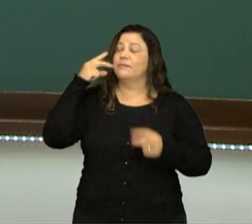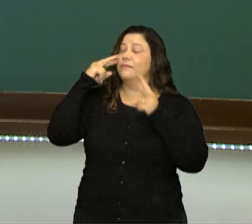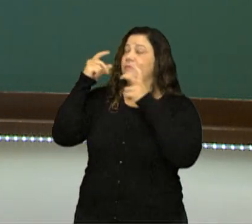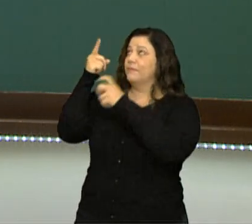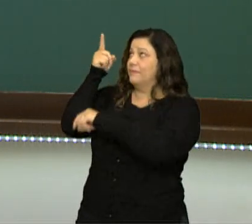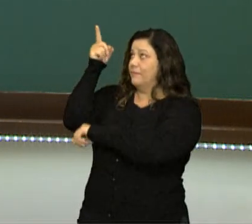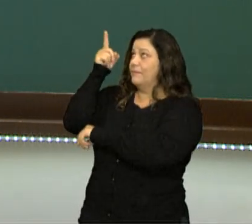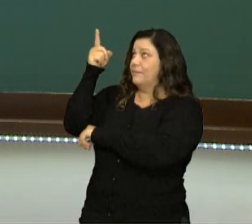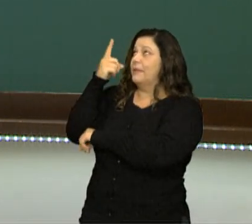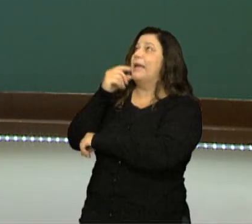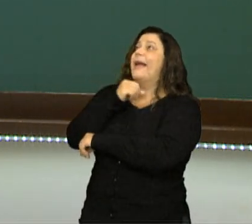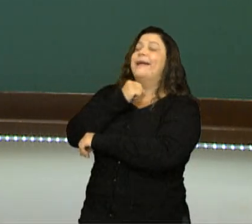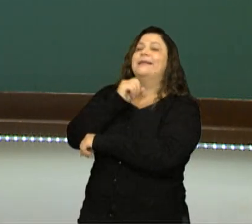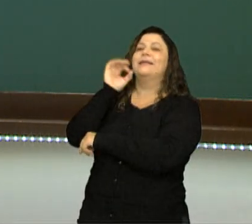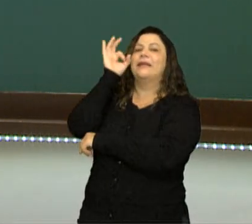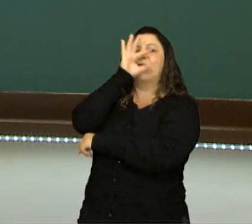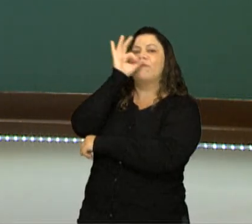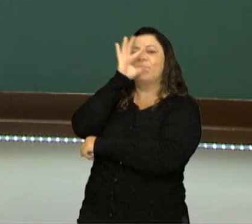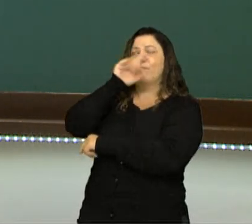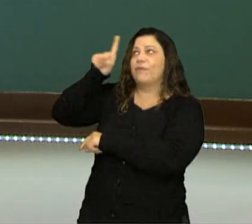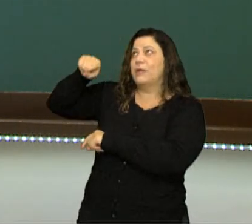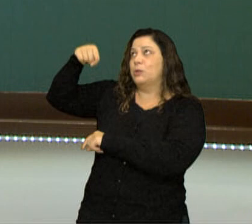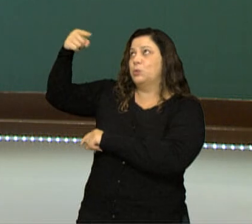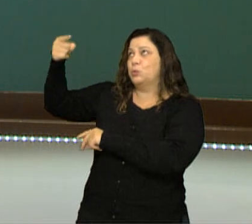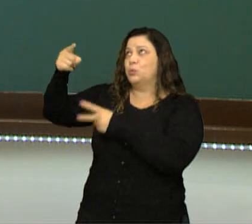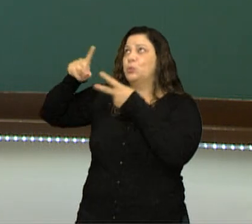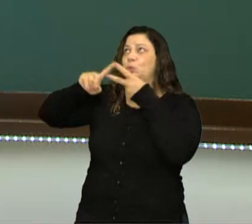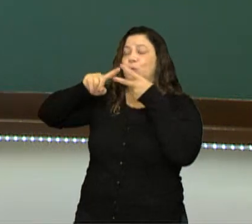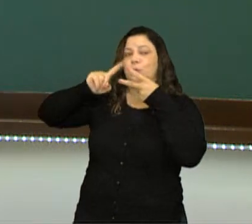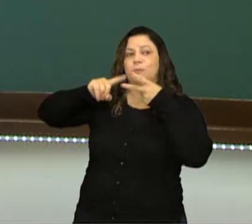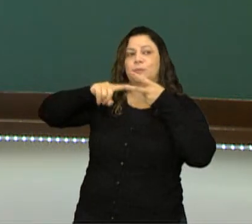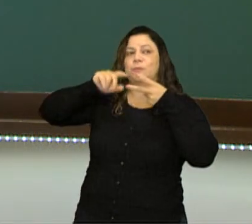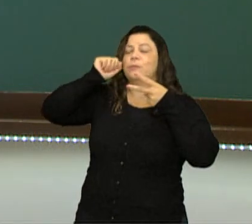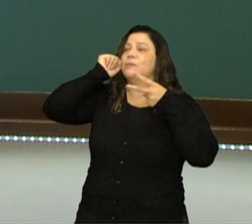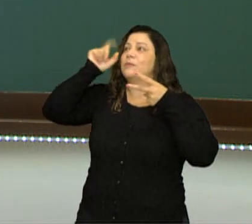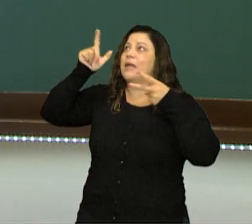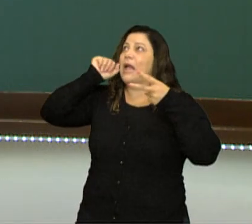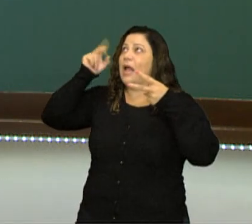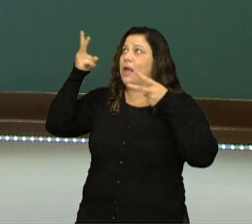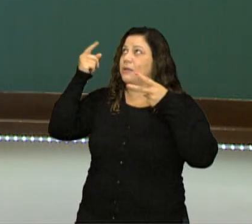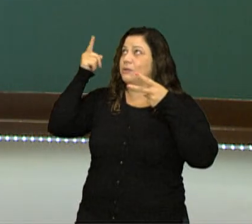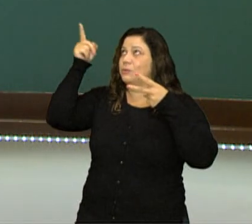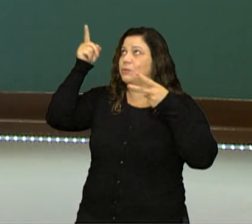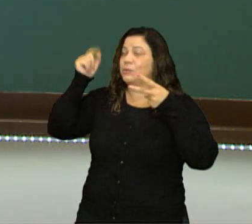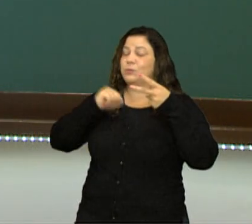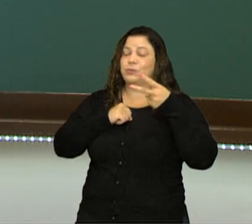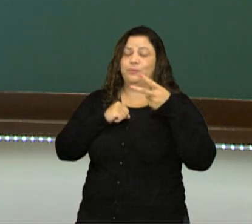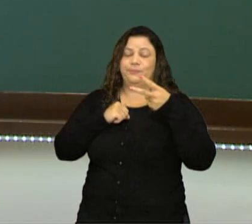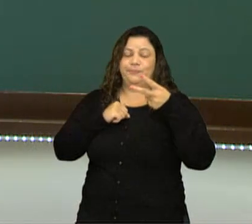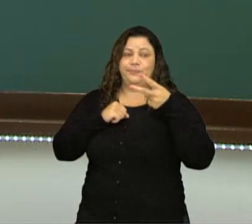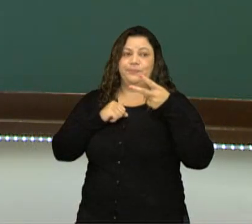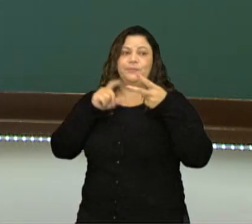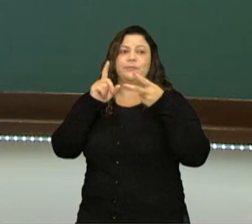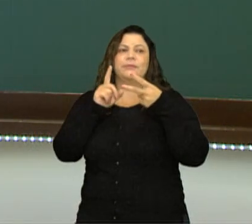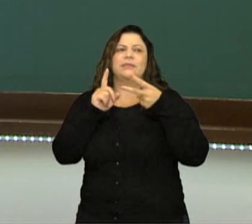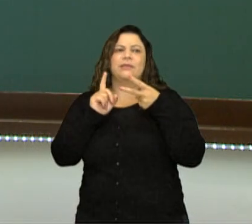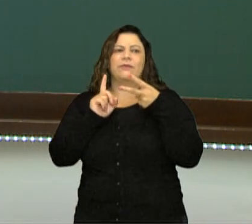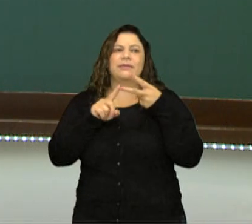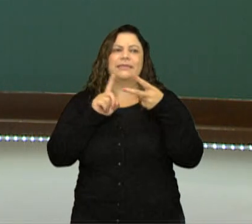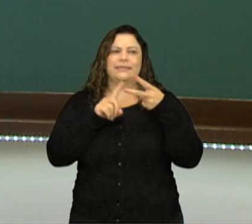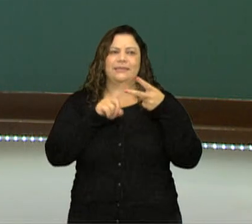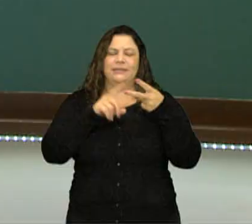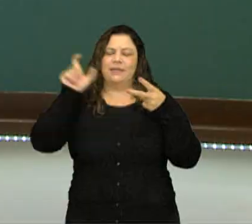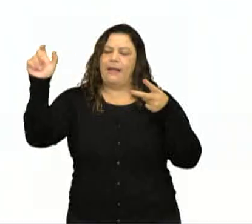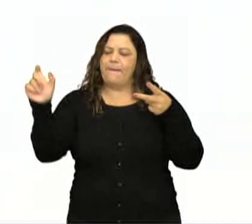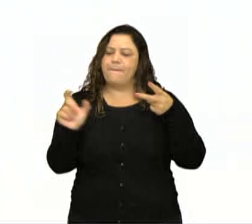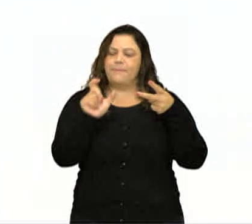e sindética em azul. Repare que a coordenada sindética, nós temos já as